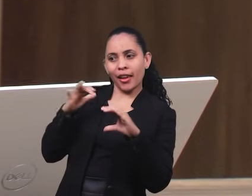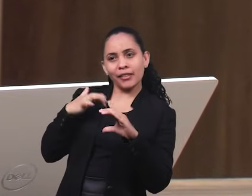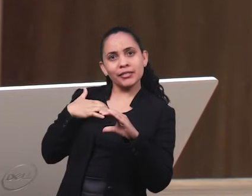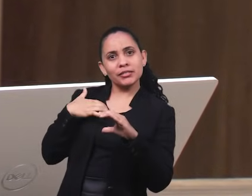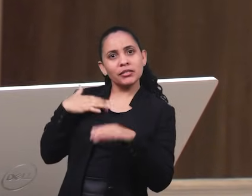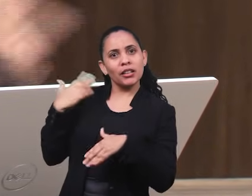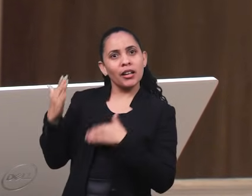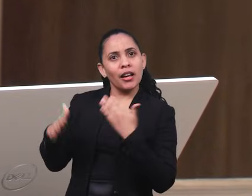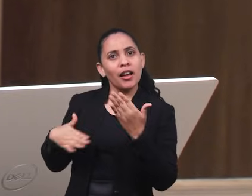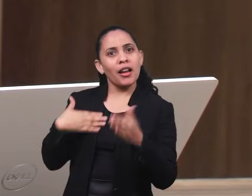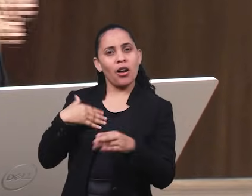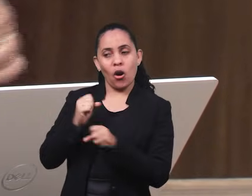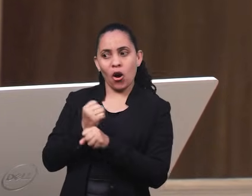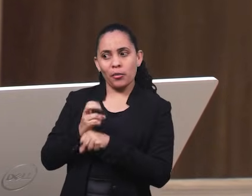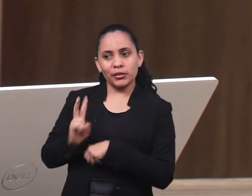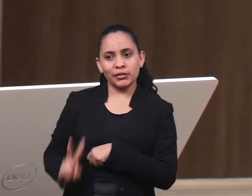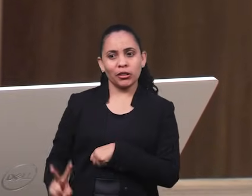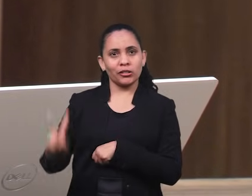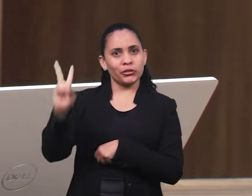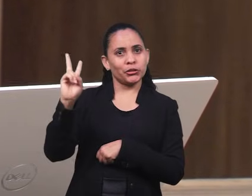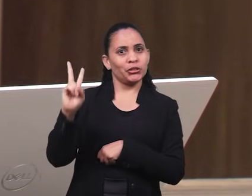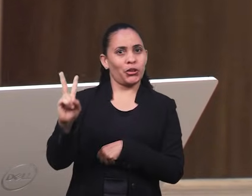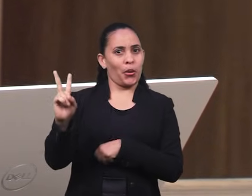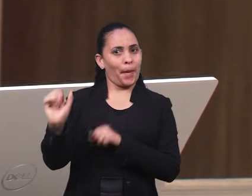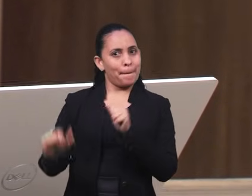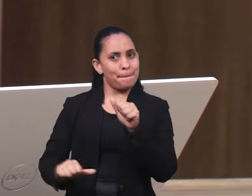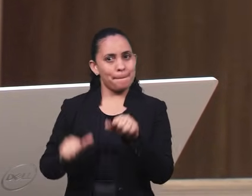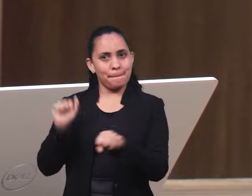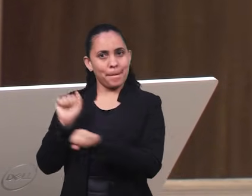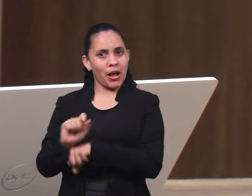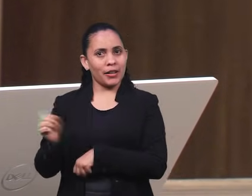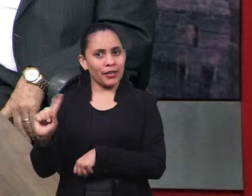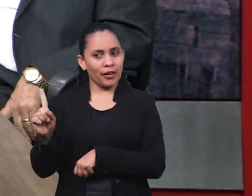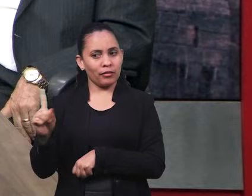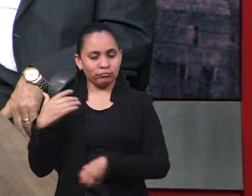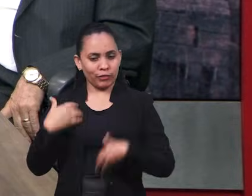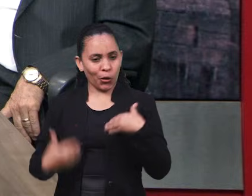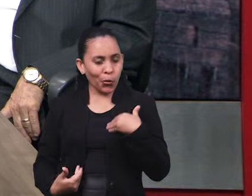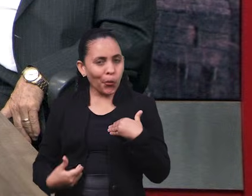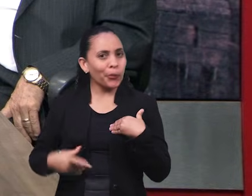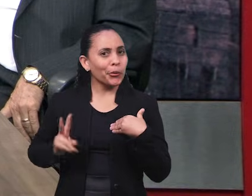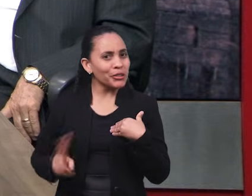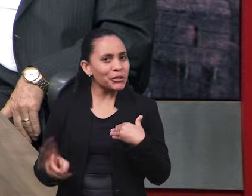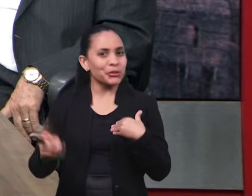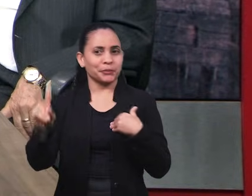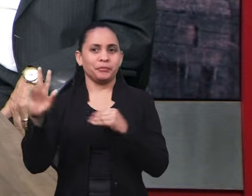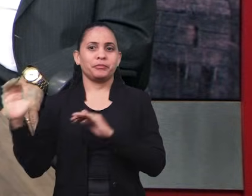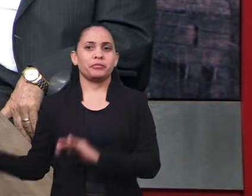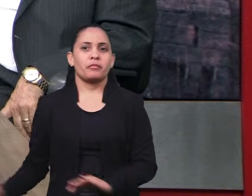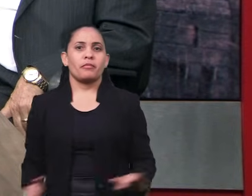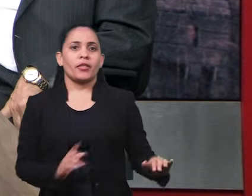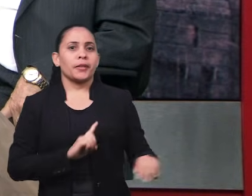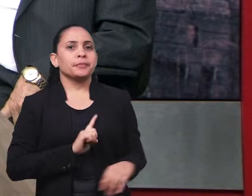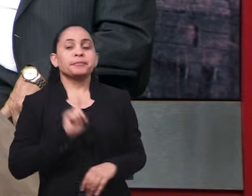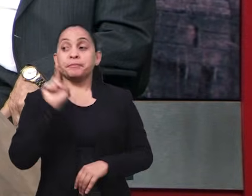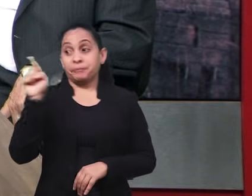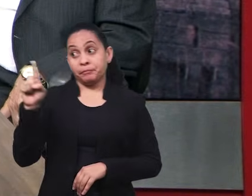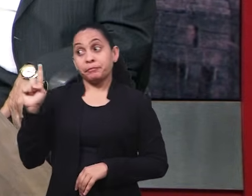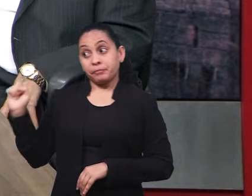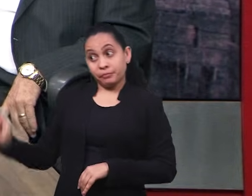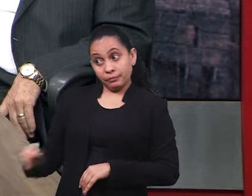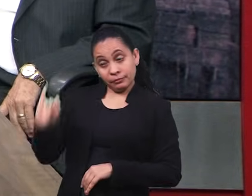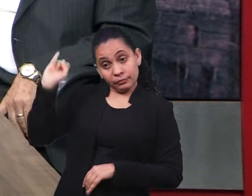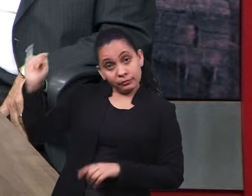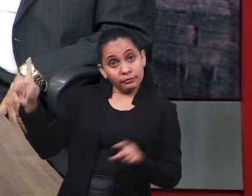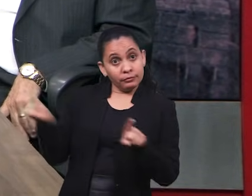outros, a obra de Deus continua, a obra de Deus não para nunca. E é corpo, né? É corpo, exatamente. É corpo. Um outro aspecto